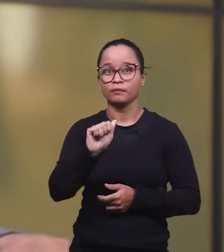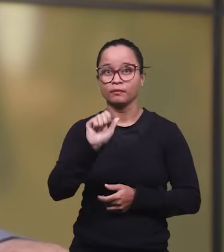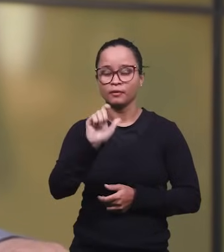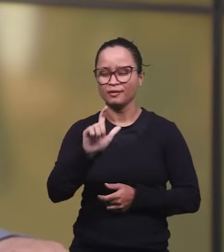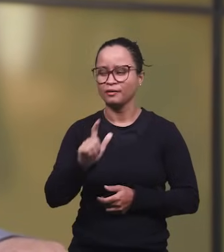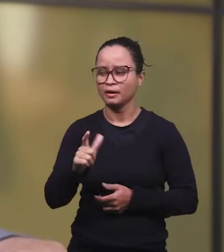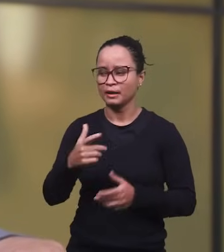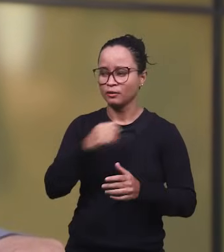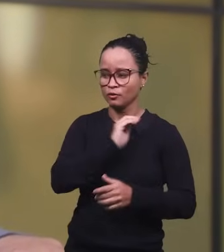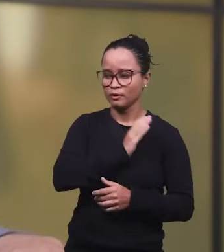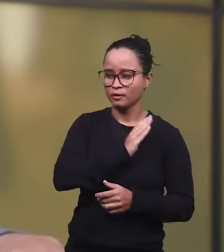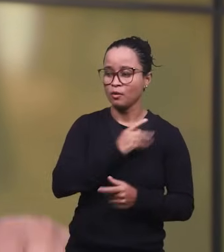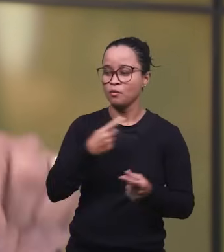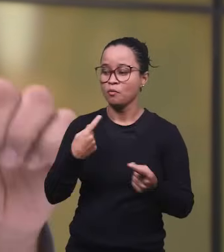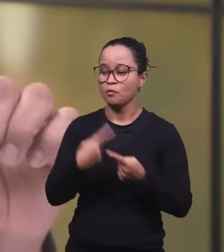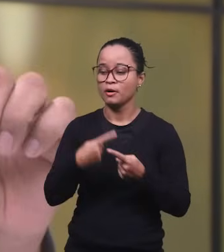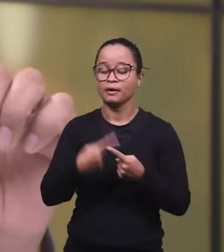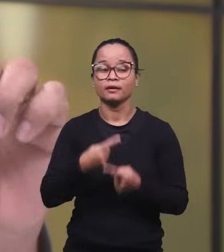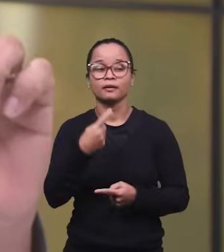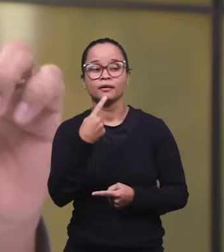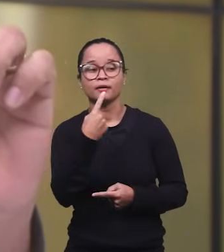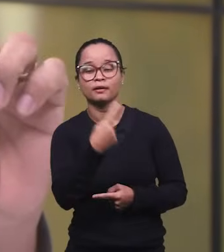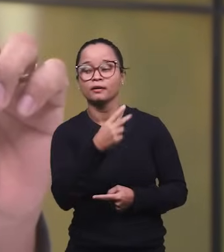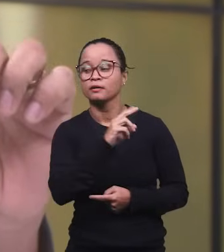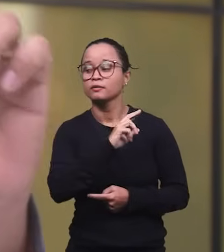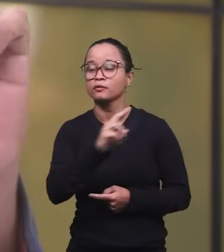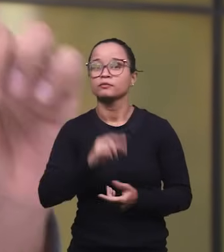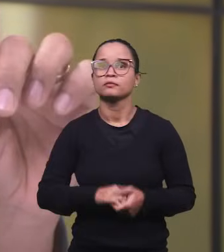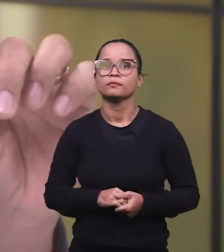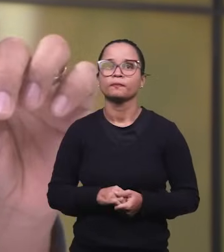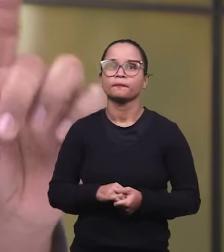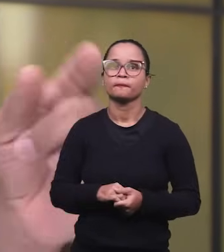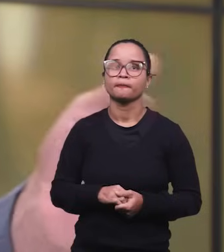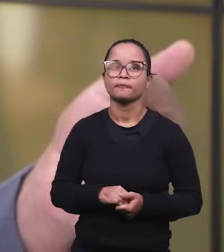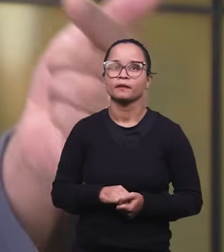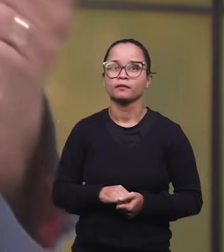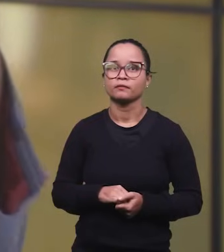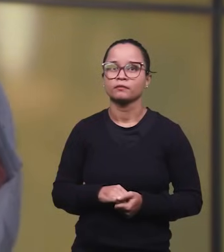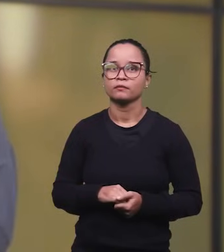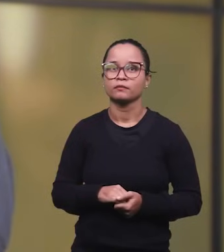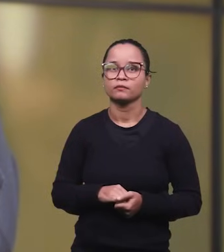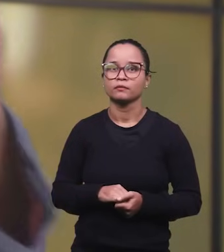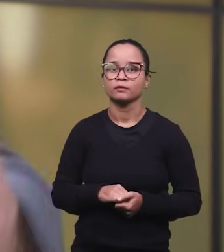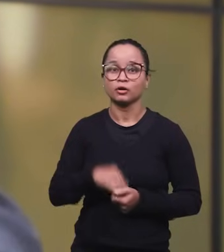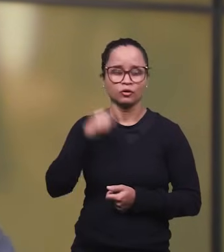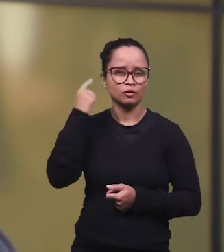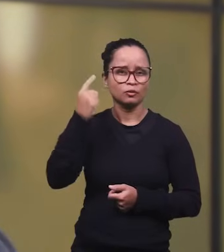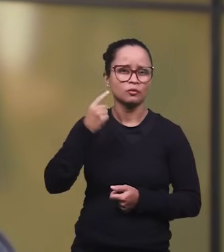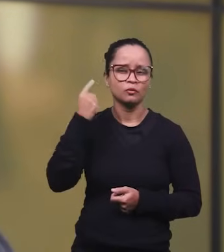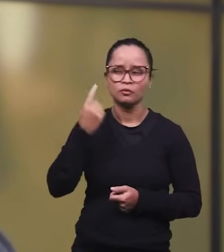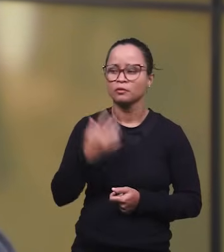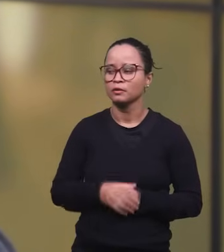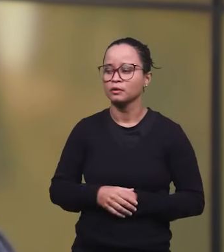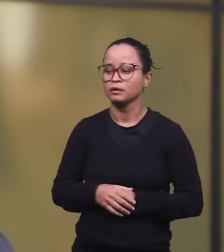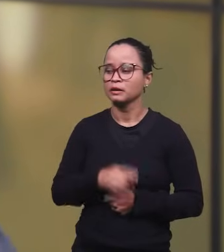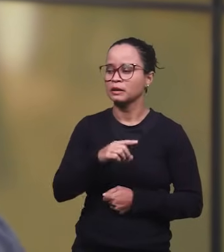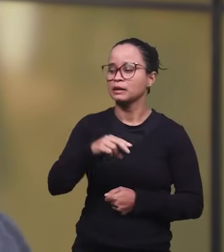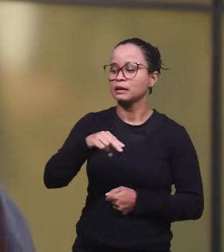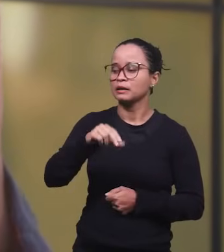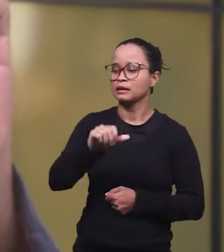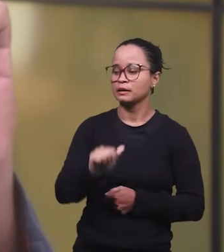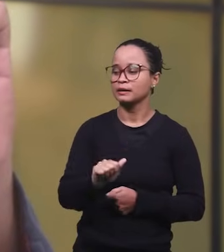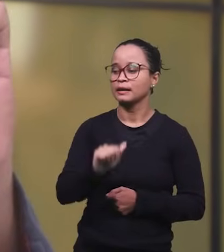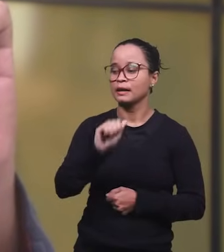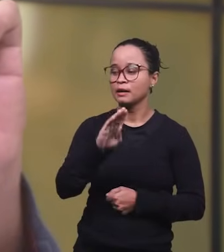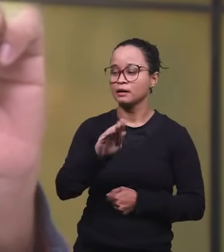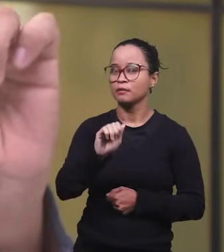seu coração, porque tal é ele, qual é o seu nome. Então Nabal, o companheiro colocou que é loucura. Nabal é